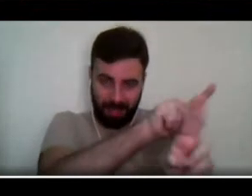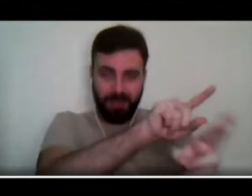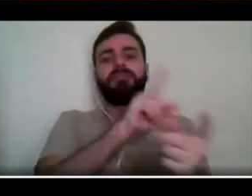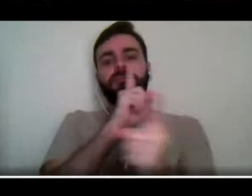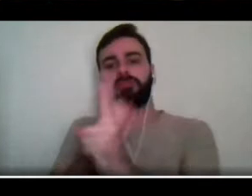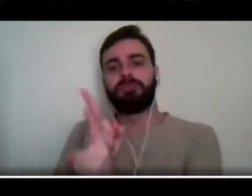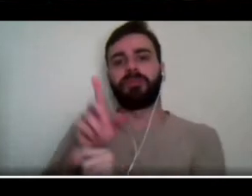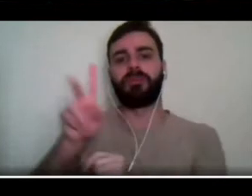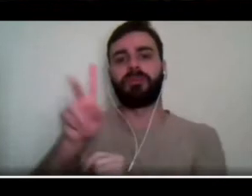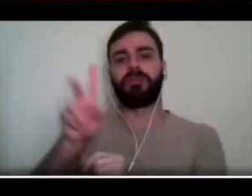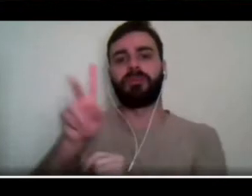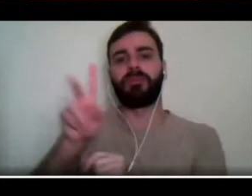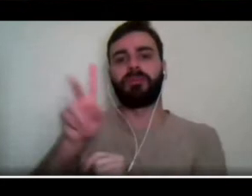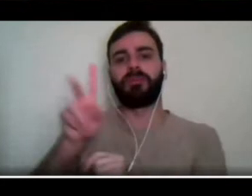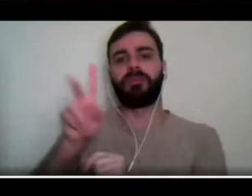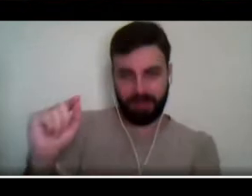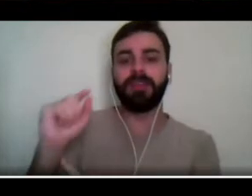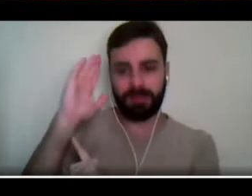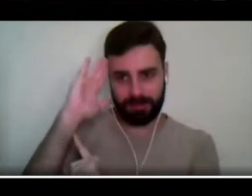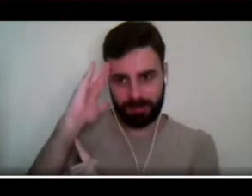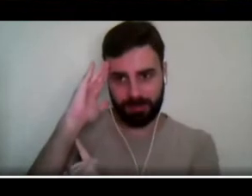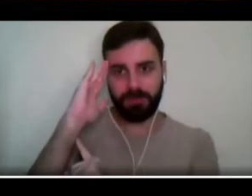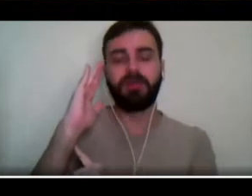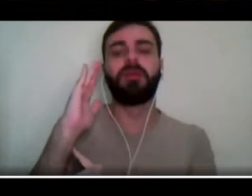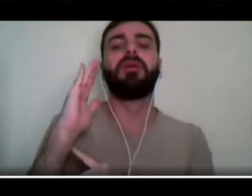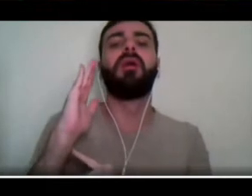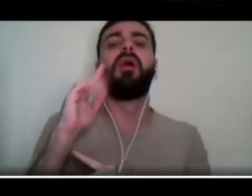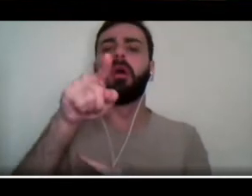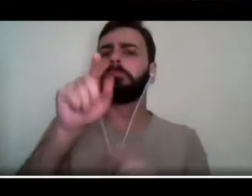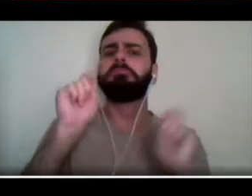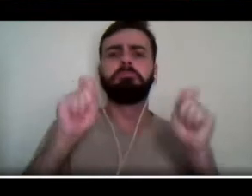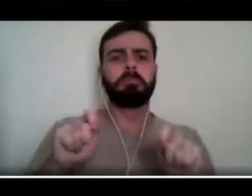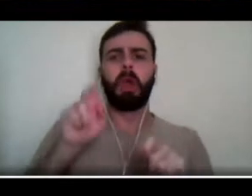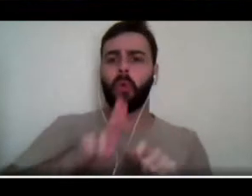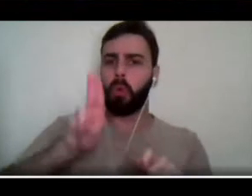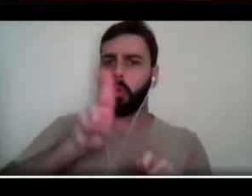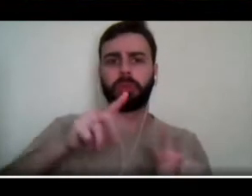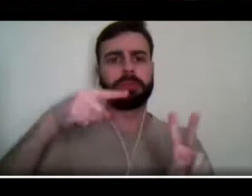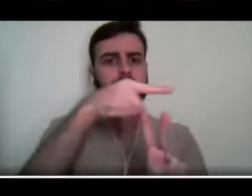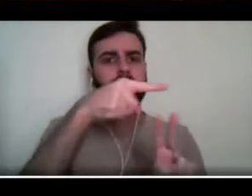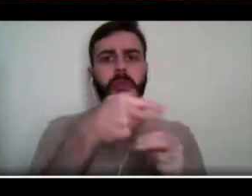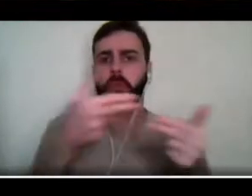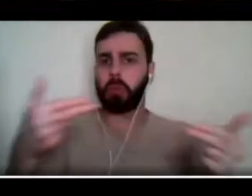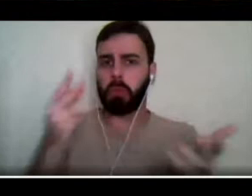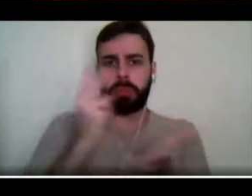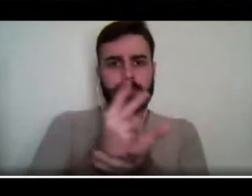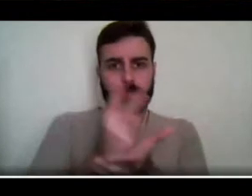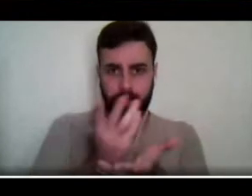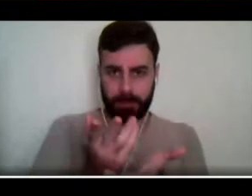igual. Com vetores, você faz da mesma forma que você faz com escalar. Você deriva